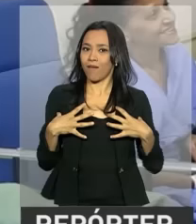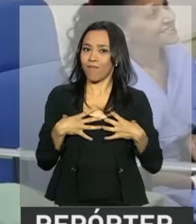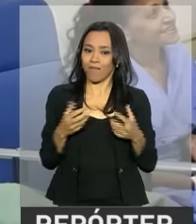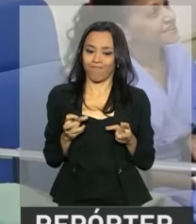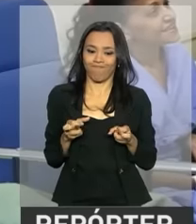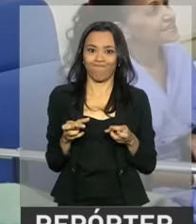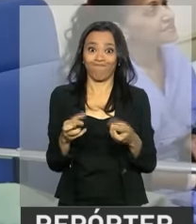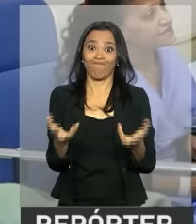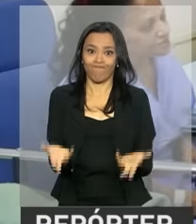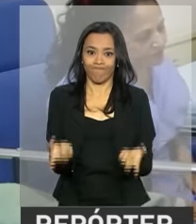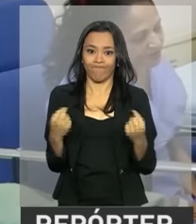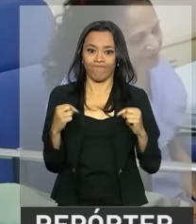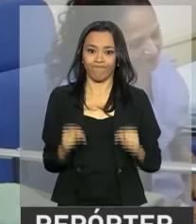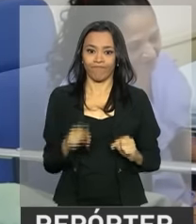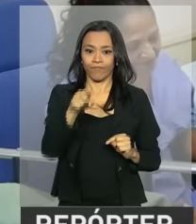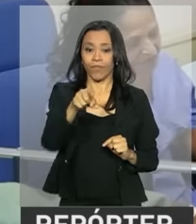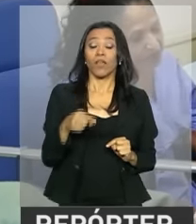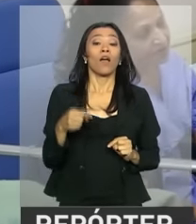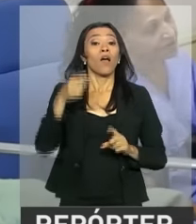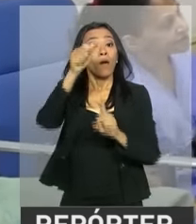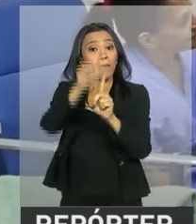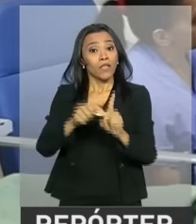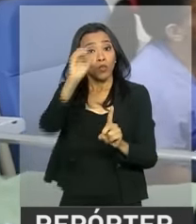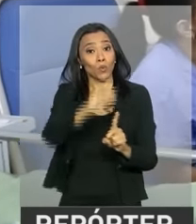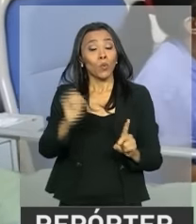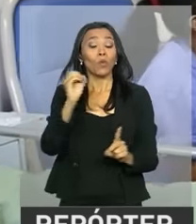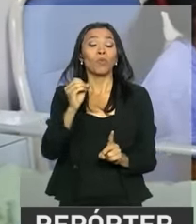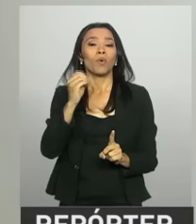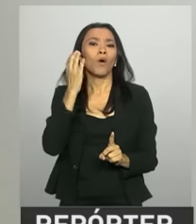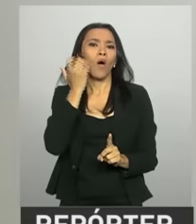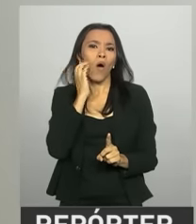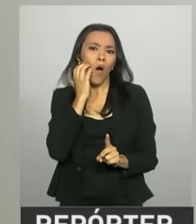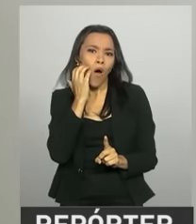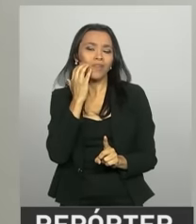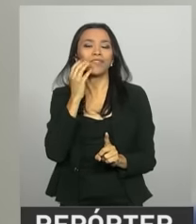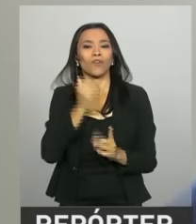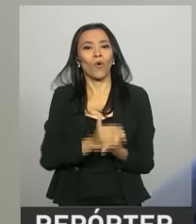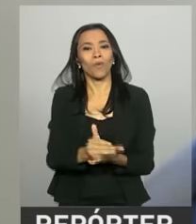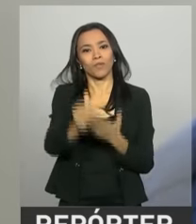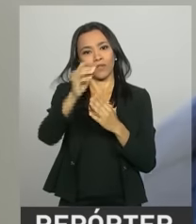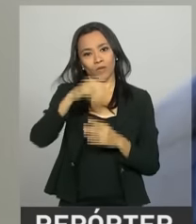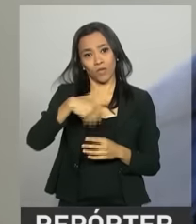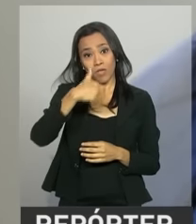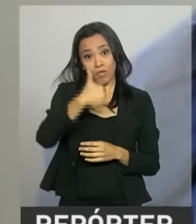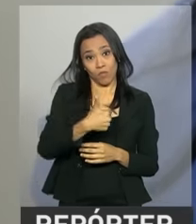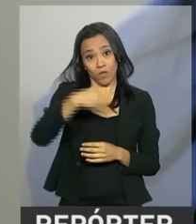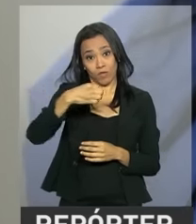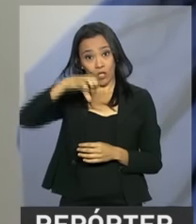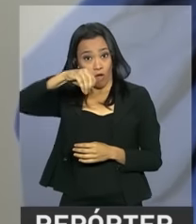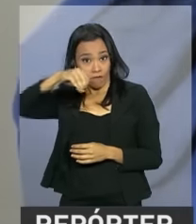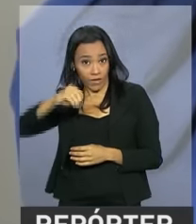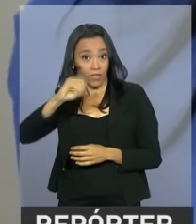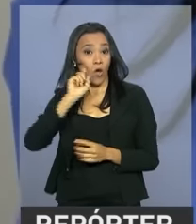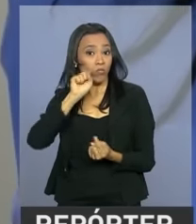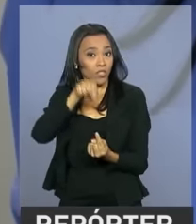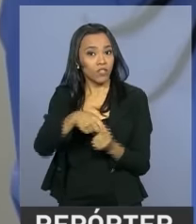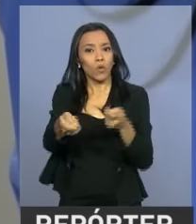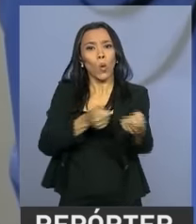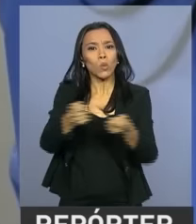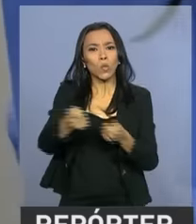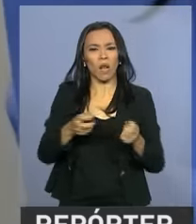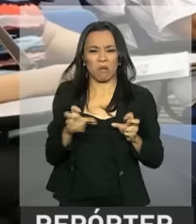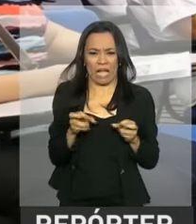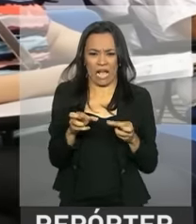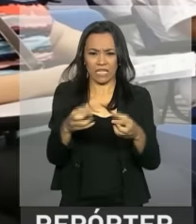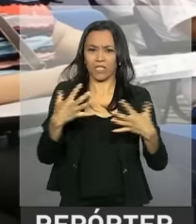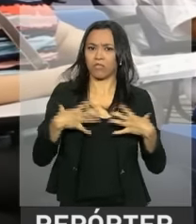mama a campanha Outubro Rosa começou na década de 90 para prevenir e controlar o câncer de mama Esse é o tipo de câncer